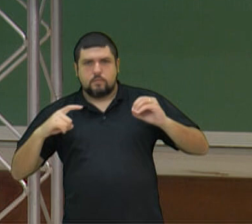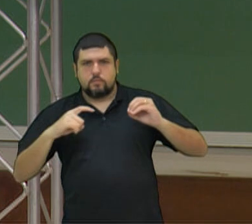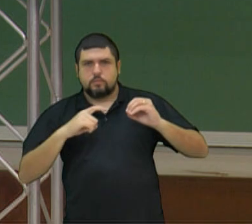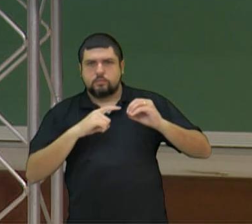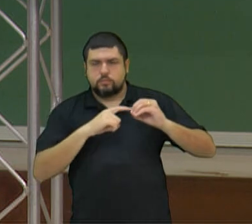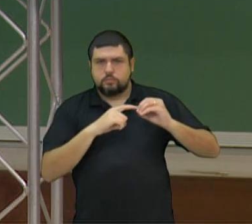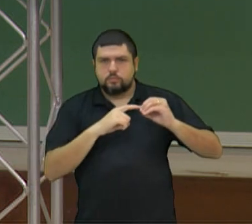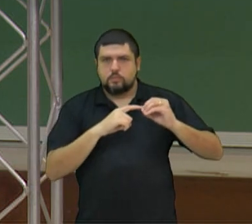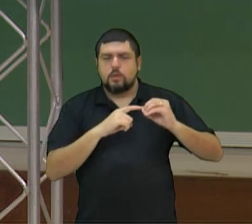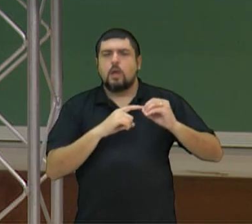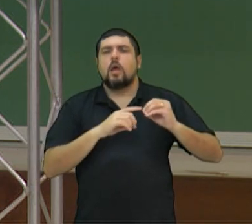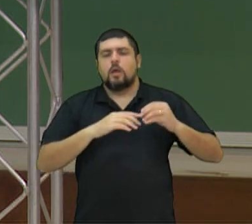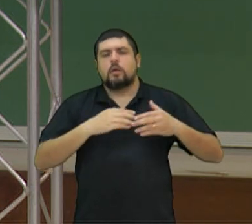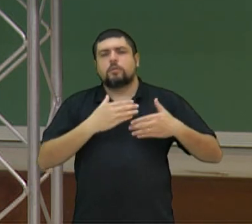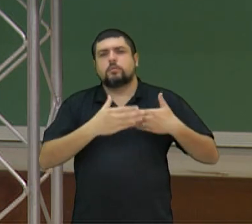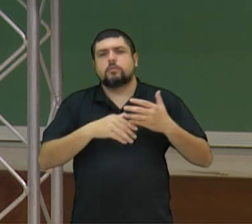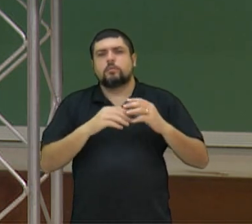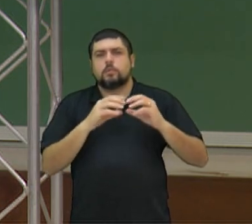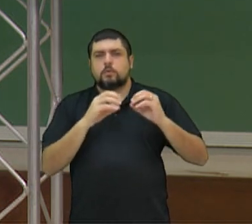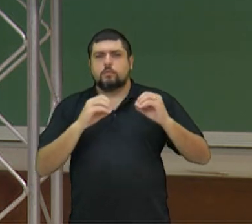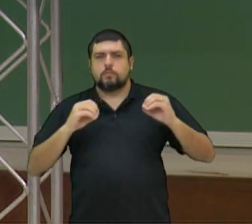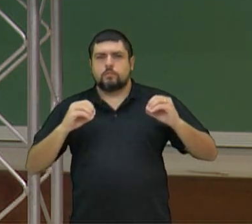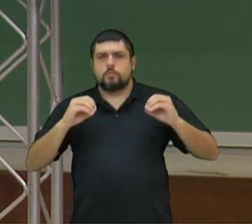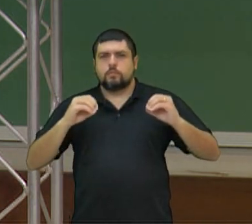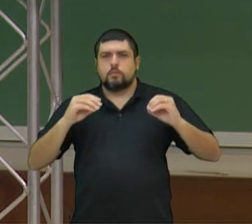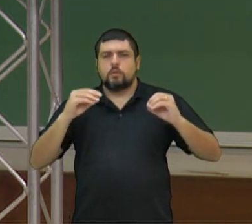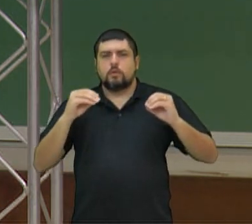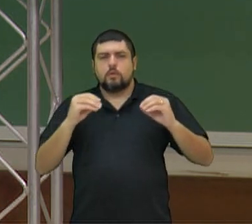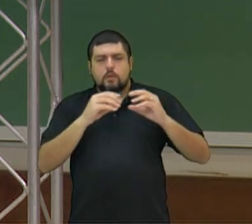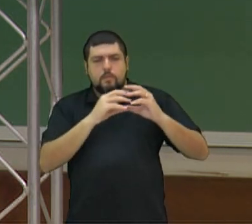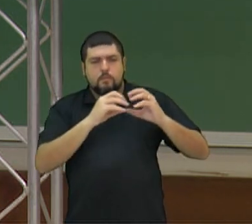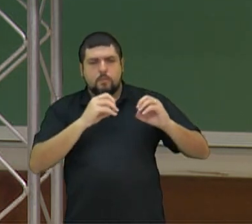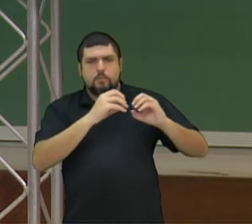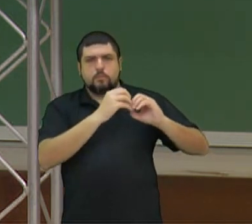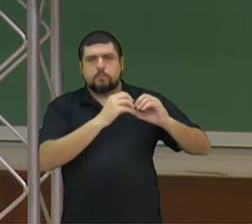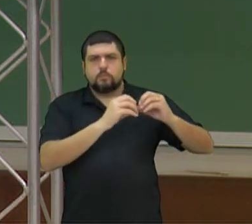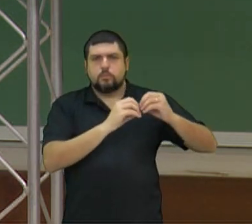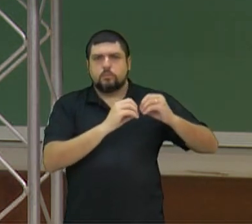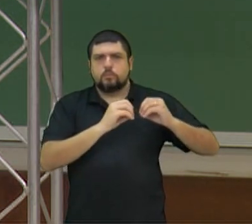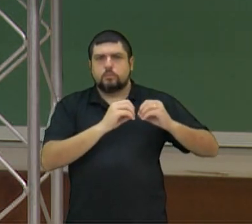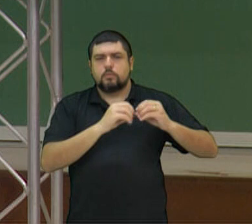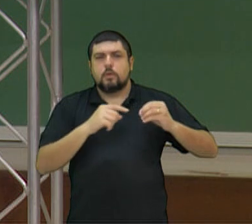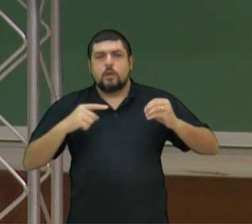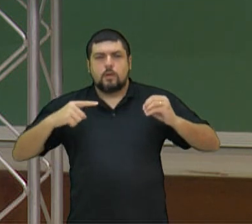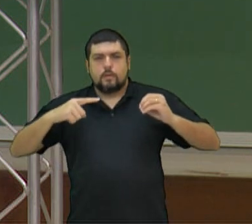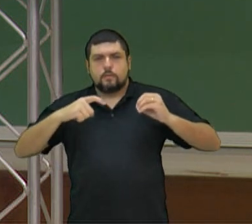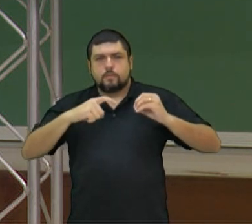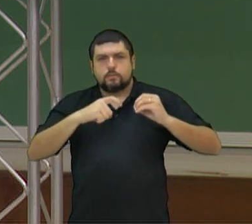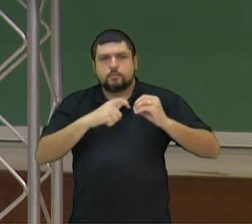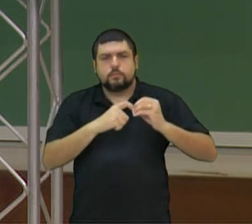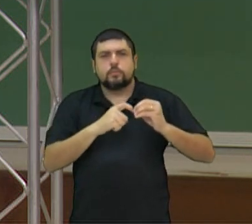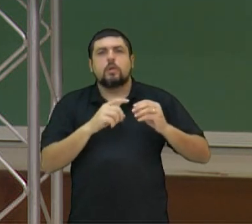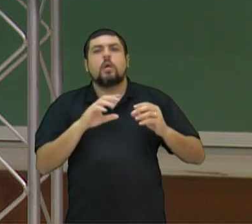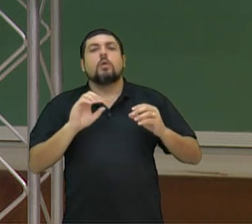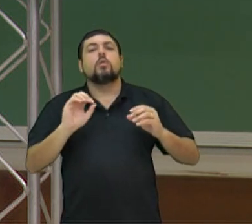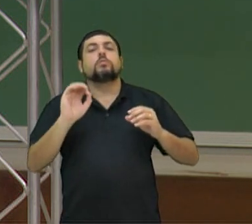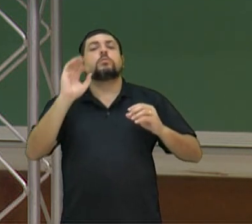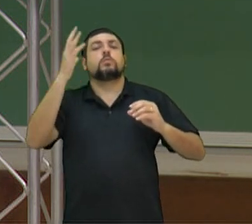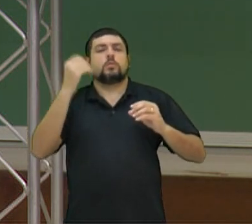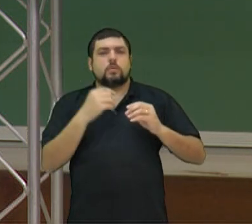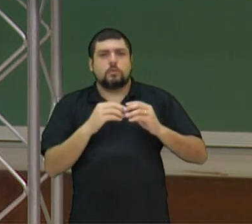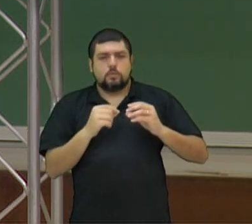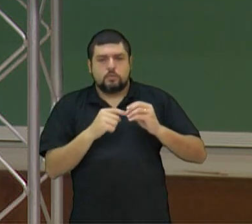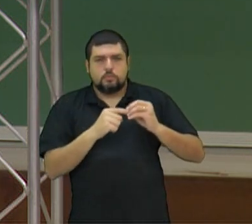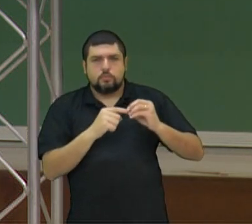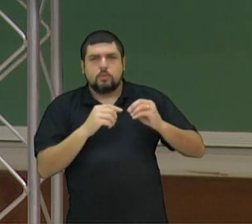inicial, aquela divisão que estava estacionada da meiose, ela continua e aí a partir dali, a partir da fecundação, ele continua